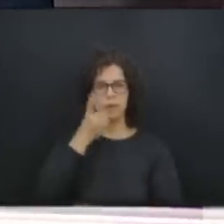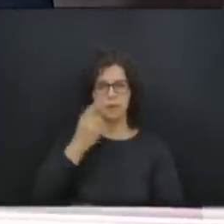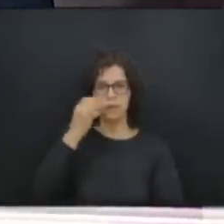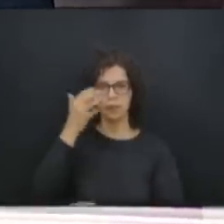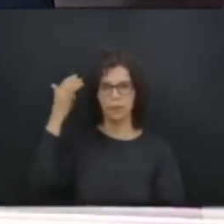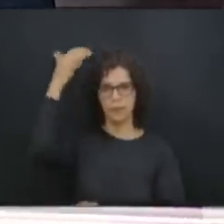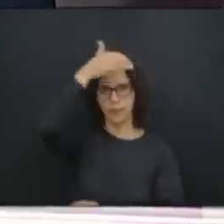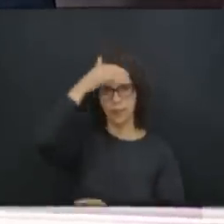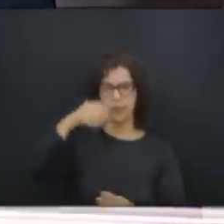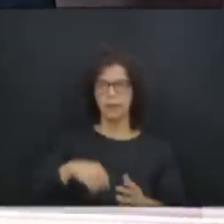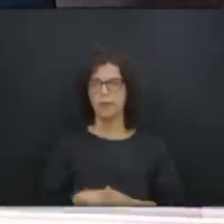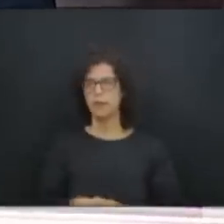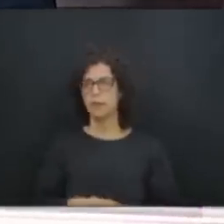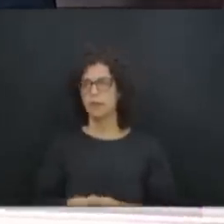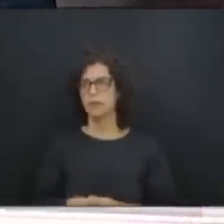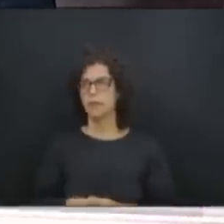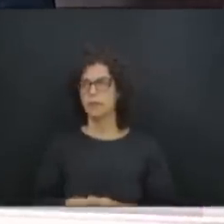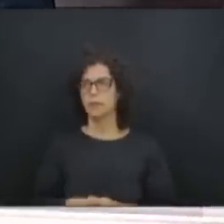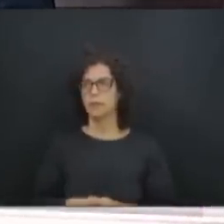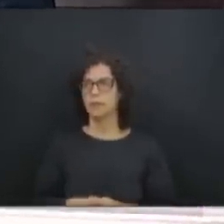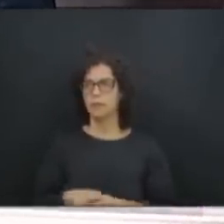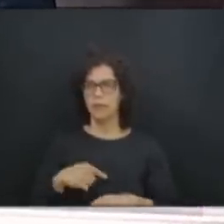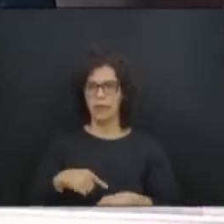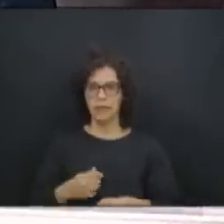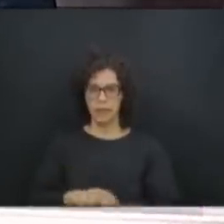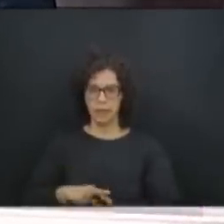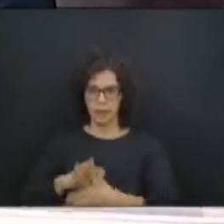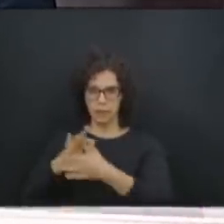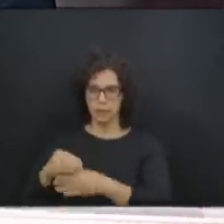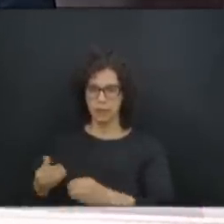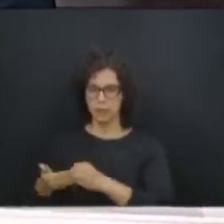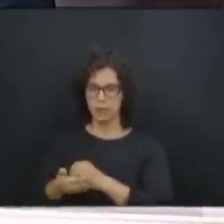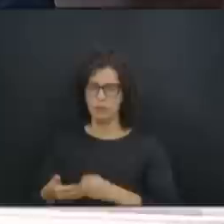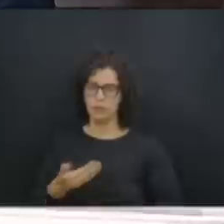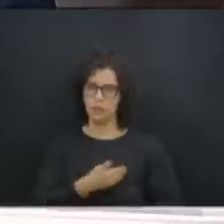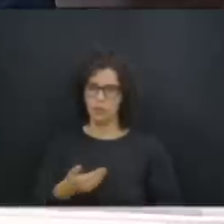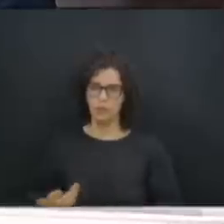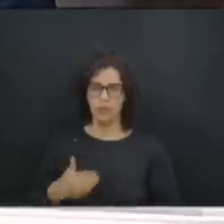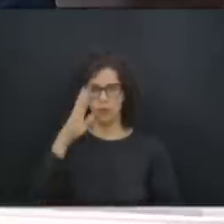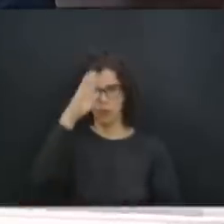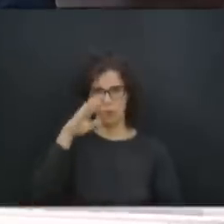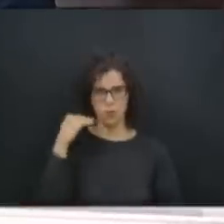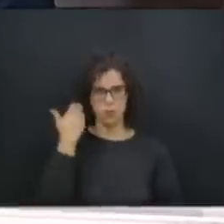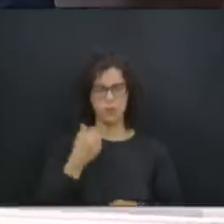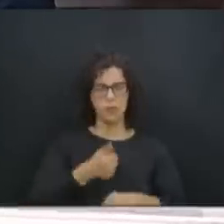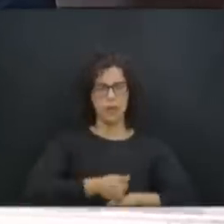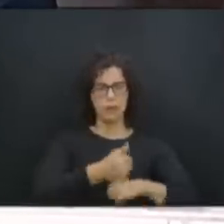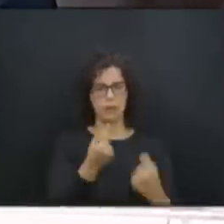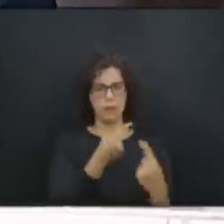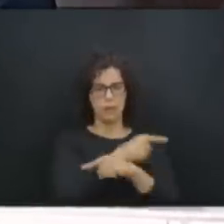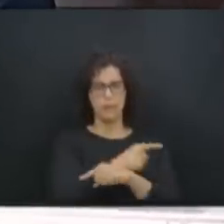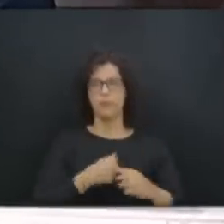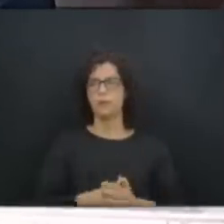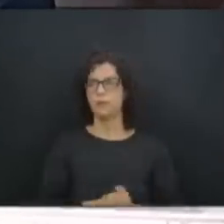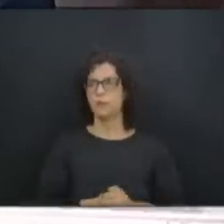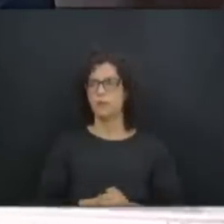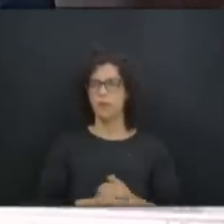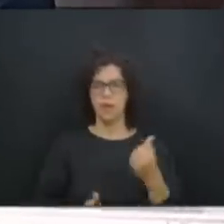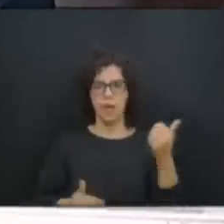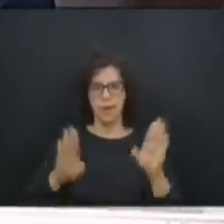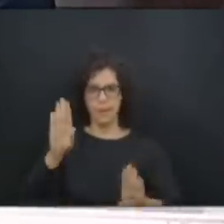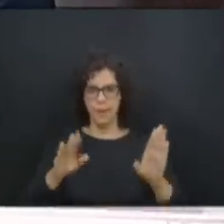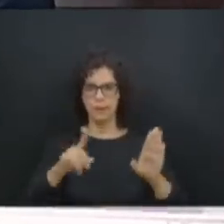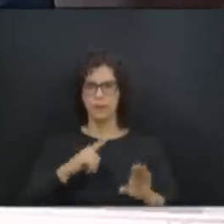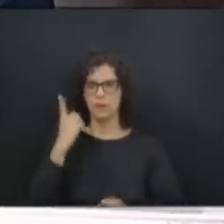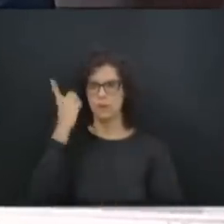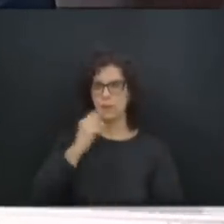senhor Deputado Marcel micheletto a liderança do governo a deputada Luciana raça em diante da oposição ao qual foi